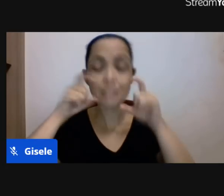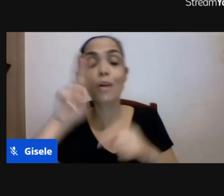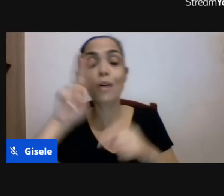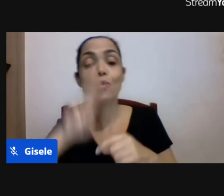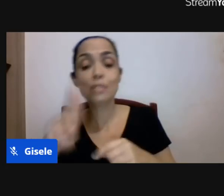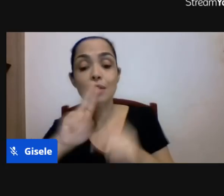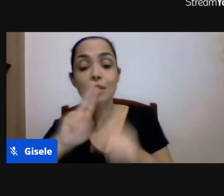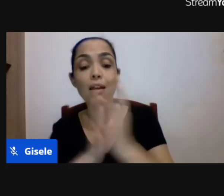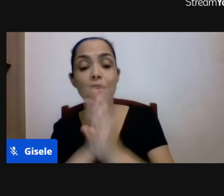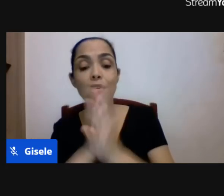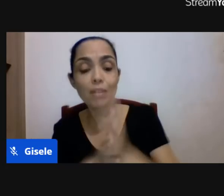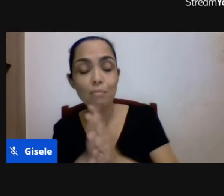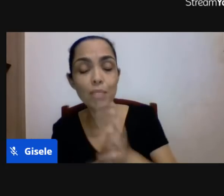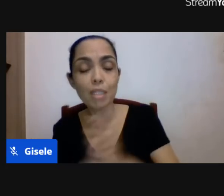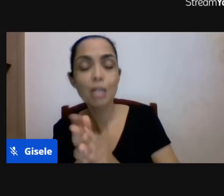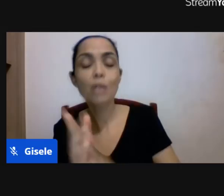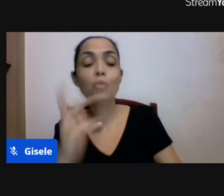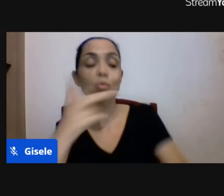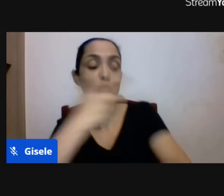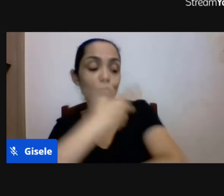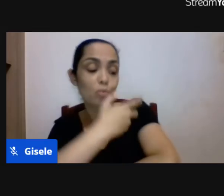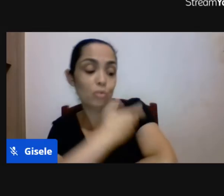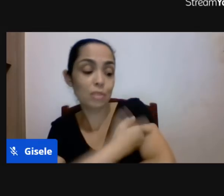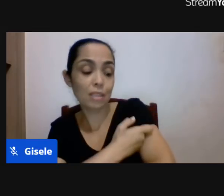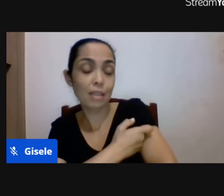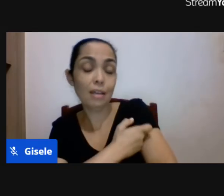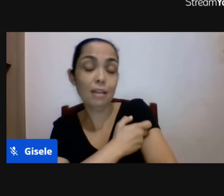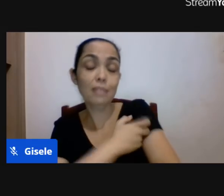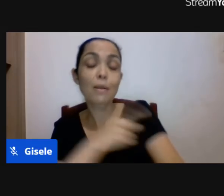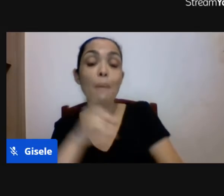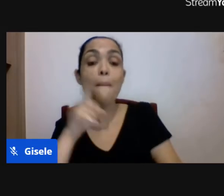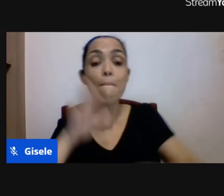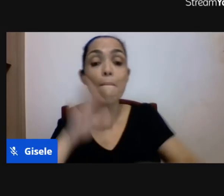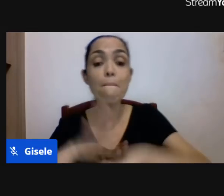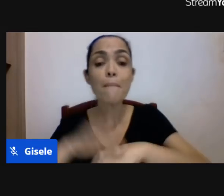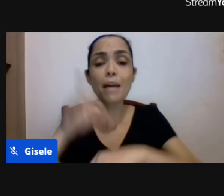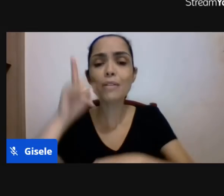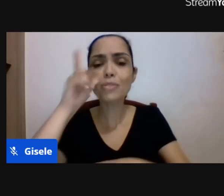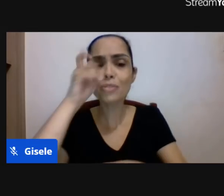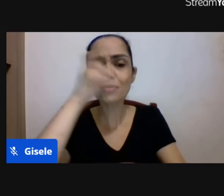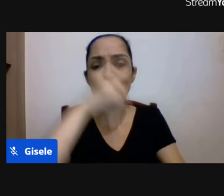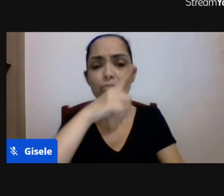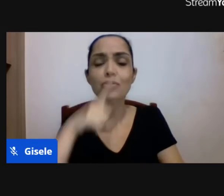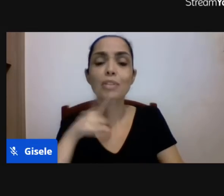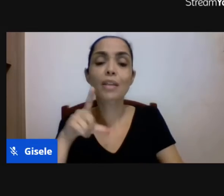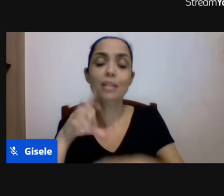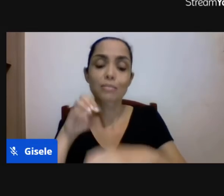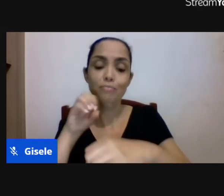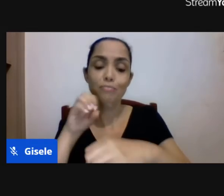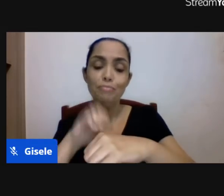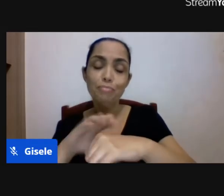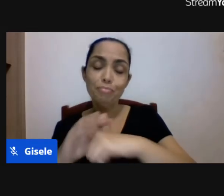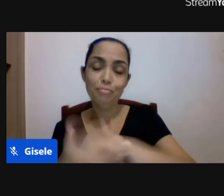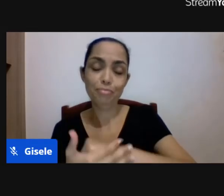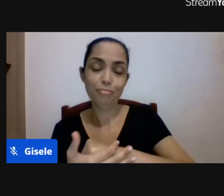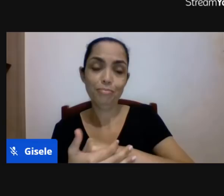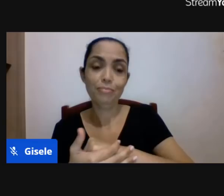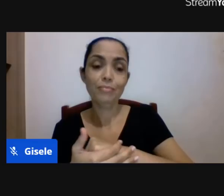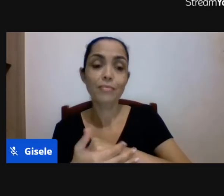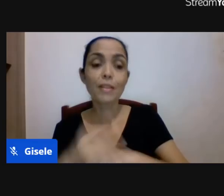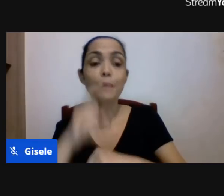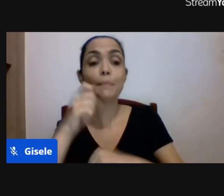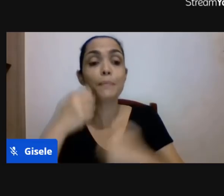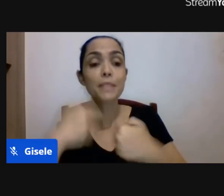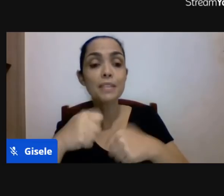doença. Tá? É a mesma coisa desse exemplo do trânsito, é a mesma coisa. Agora, vamos supor que você passe na faixa de pedestre, mas o semáforo está aberto